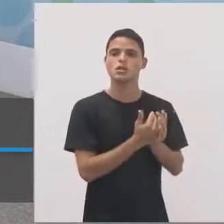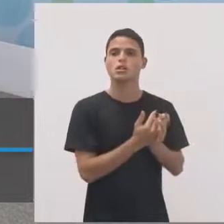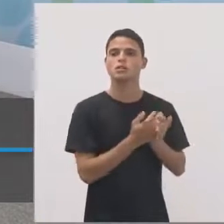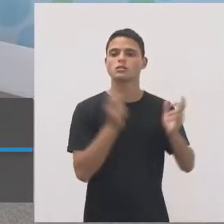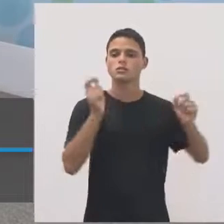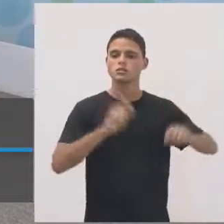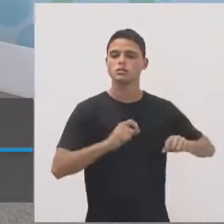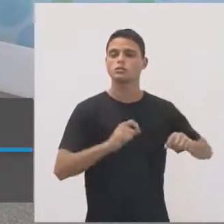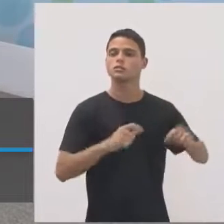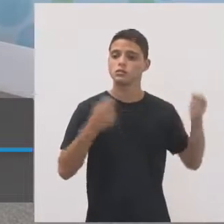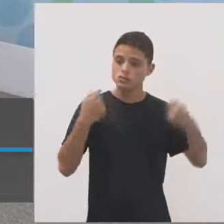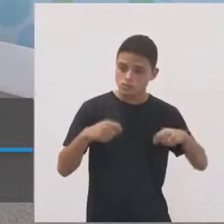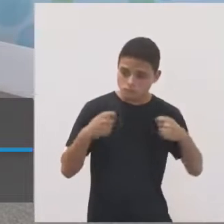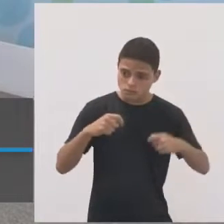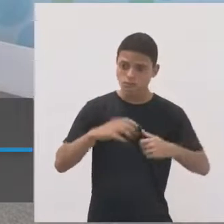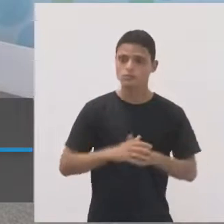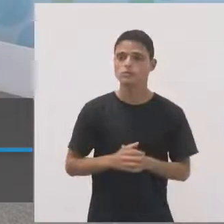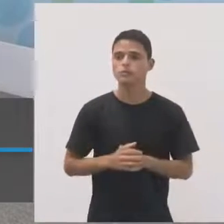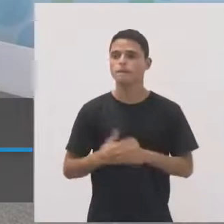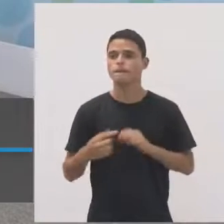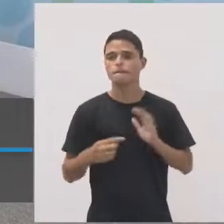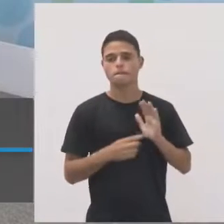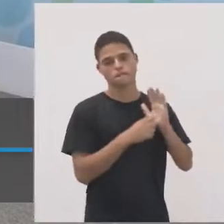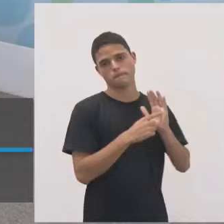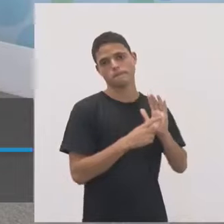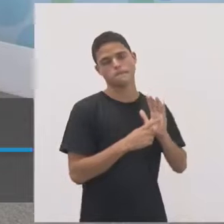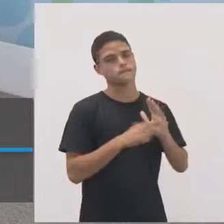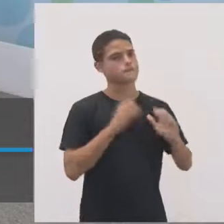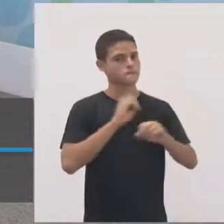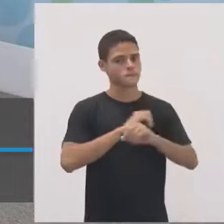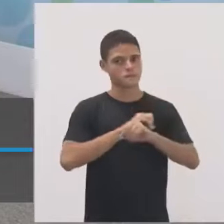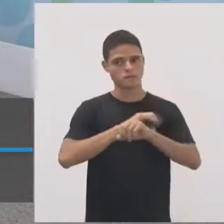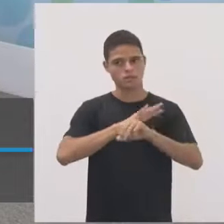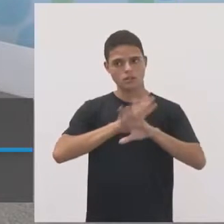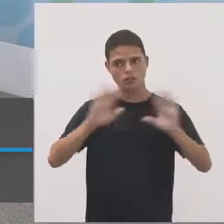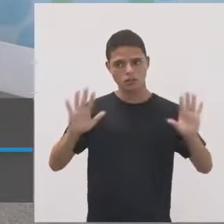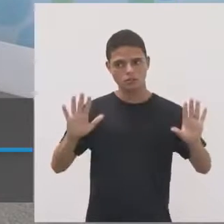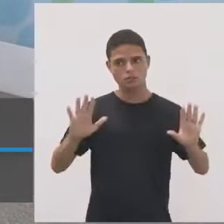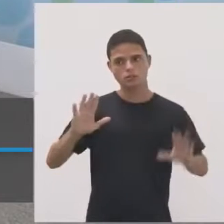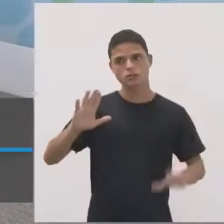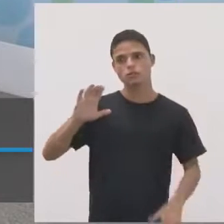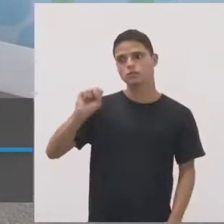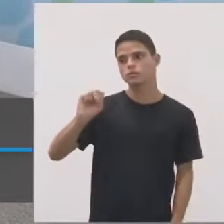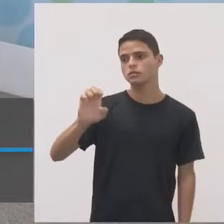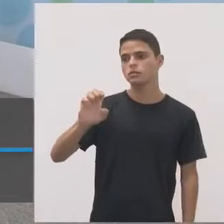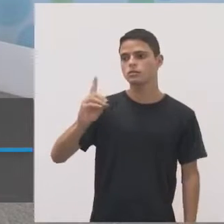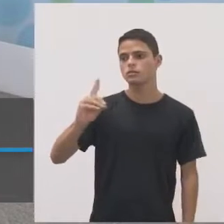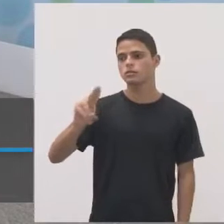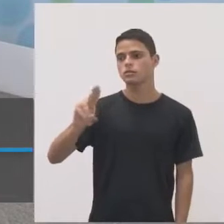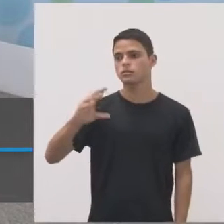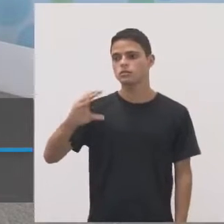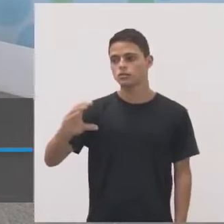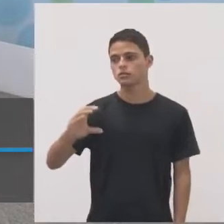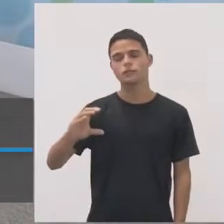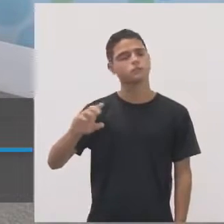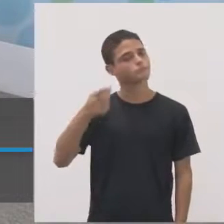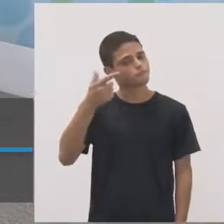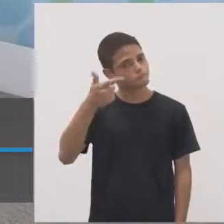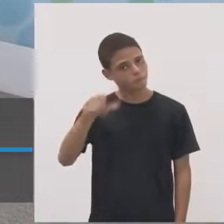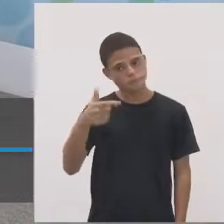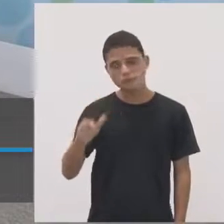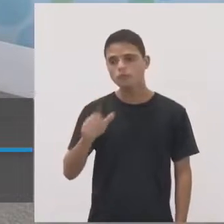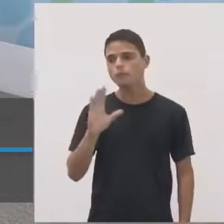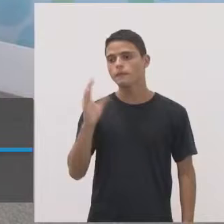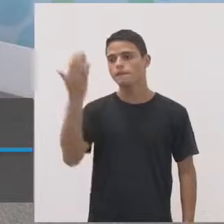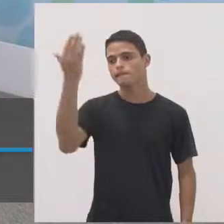e tal, que é necessário. Então, para deixar, né, aqui gravado, registrado, que a Seduc não faz isso, nem a Microsoft, tá